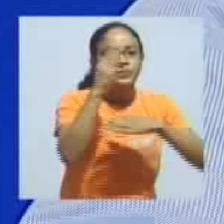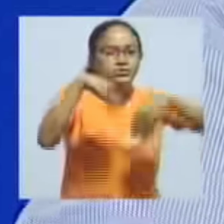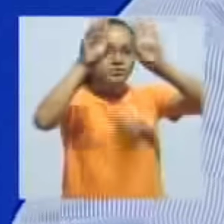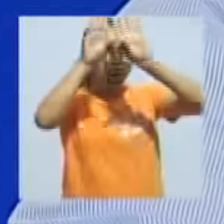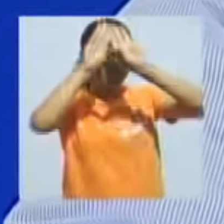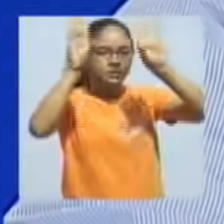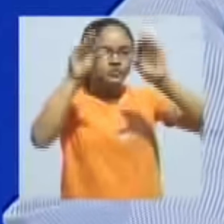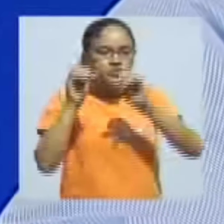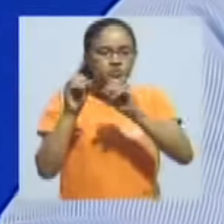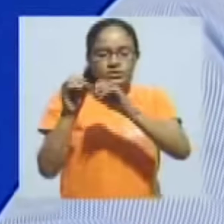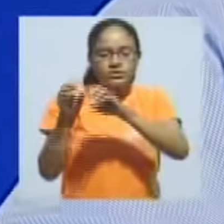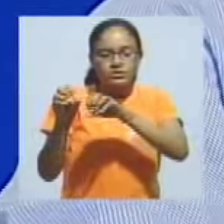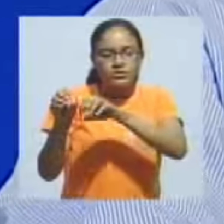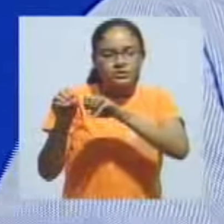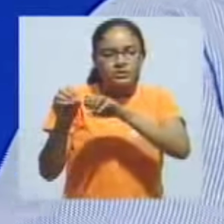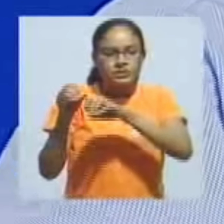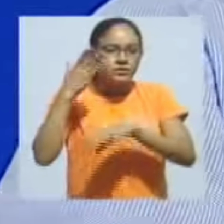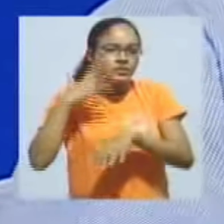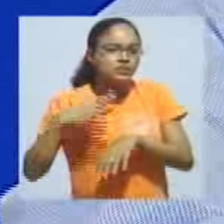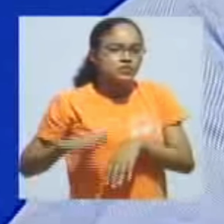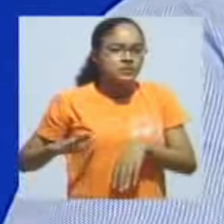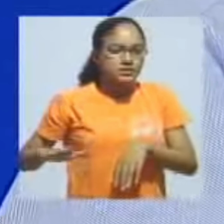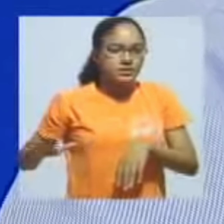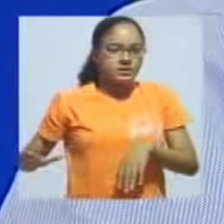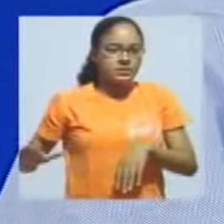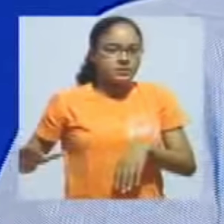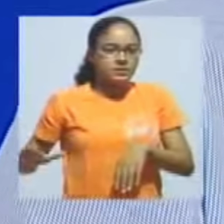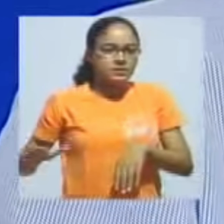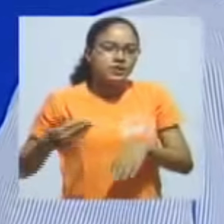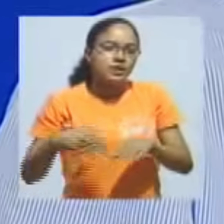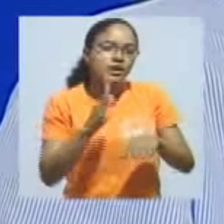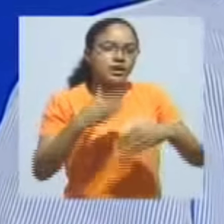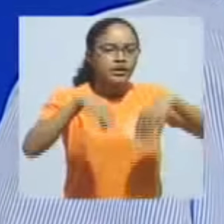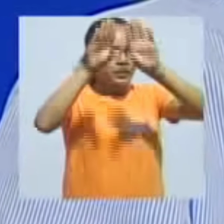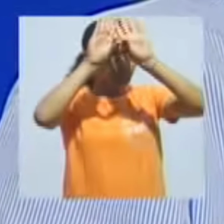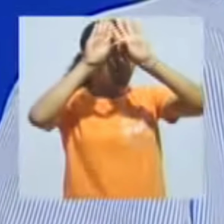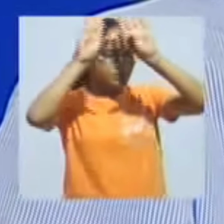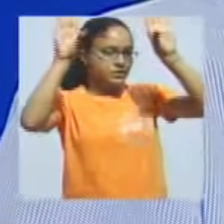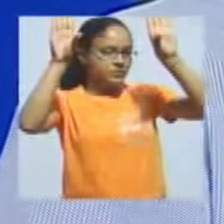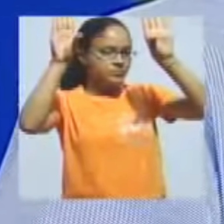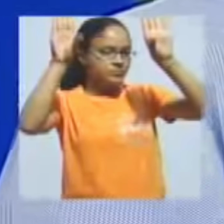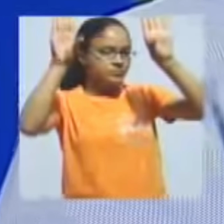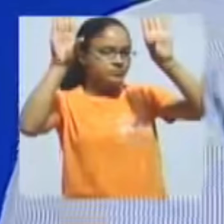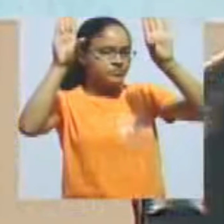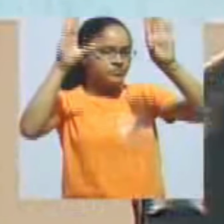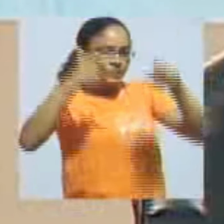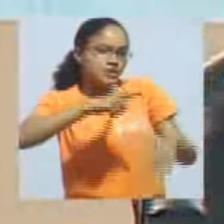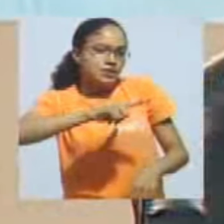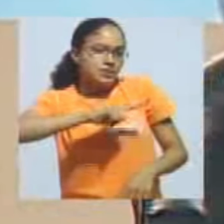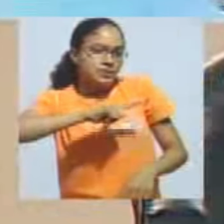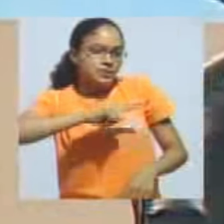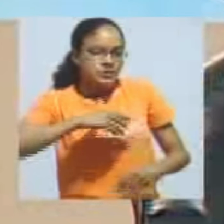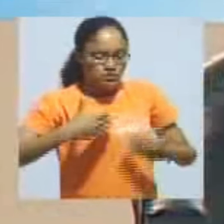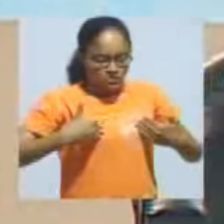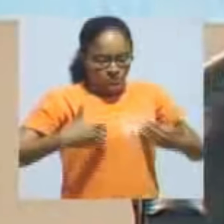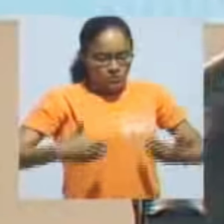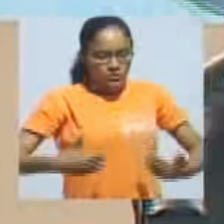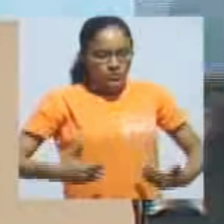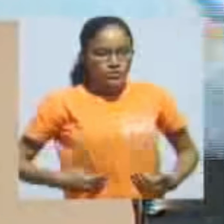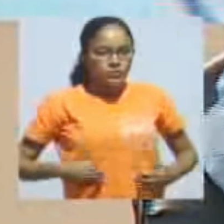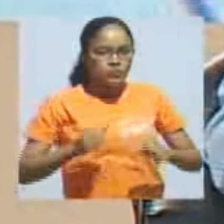crianças, meus filhos, meus netos, meus sobrinhos, a ter um corpo carimbado com